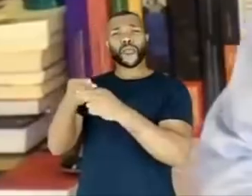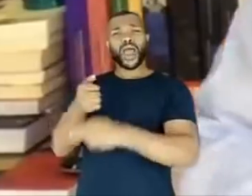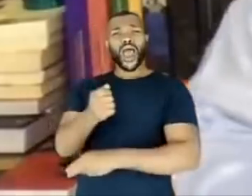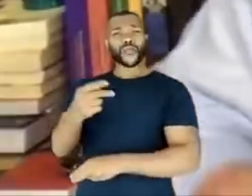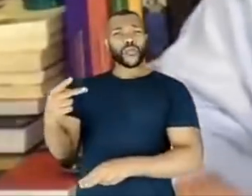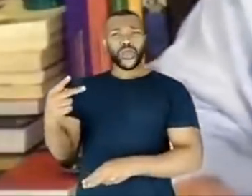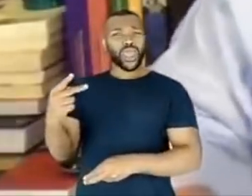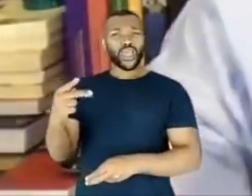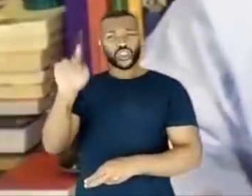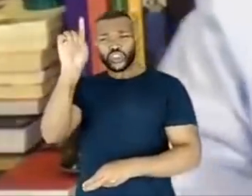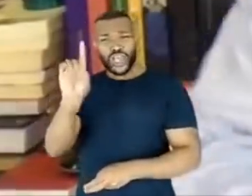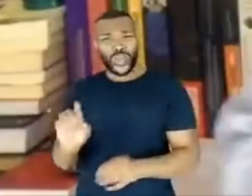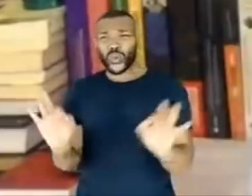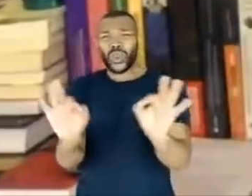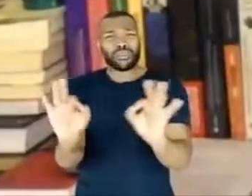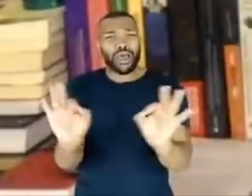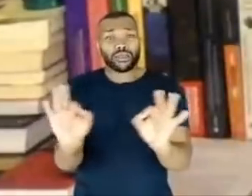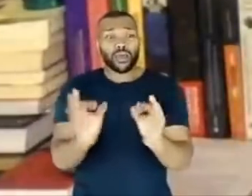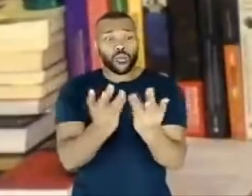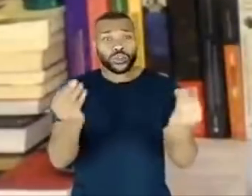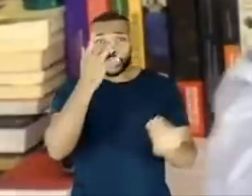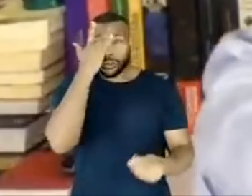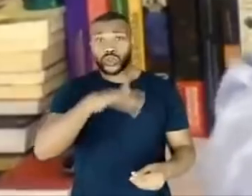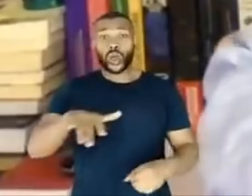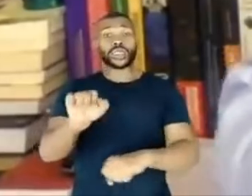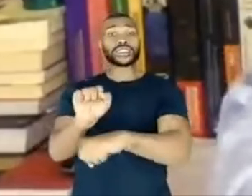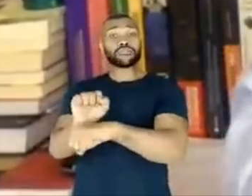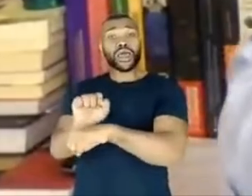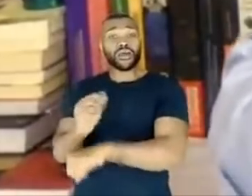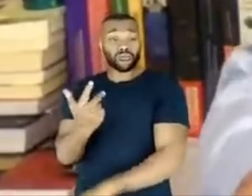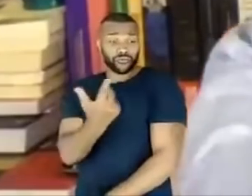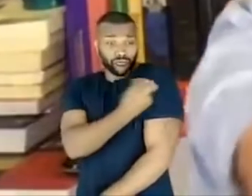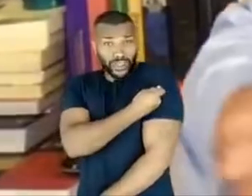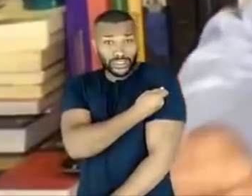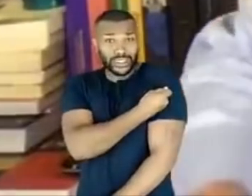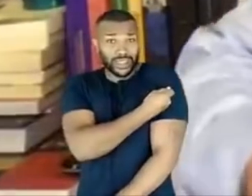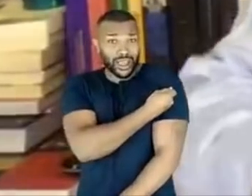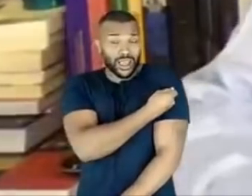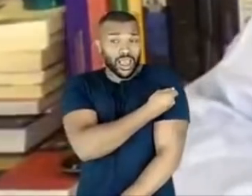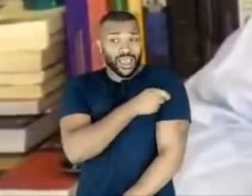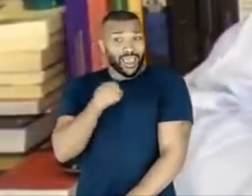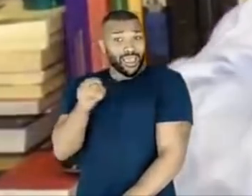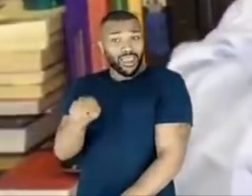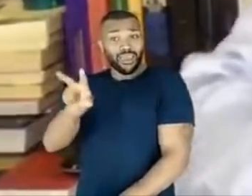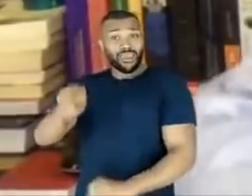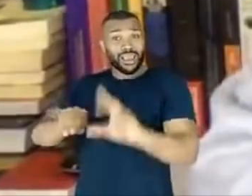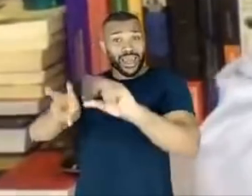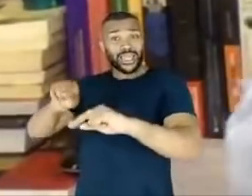garantia, milhões de pessoas à espera de uma vacina e ainda sendo enganada porque o presidente e sua